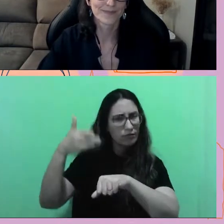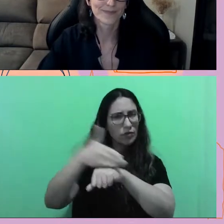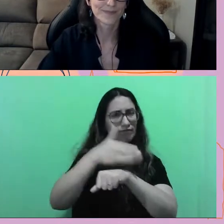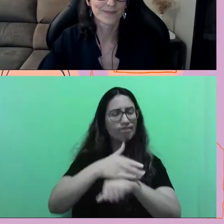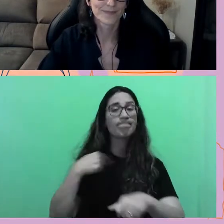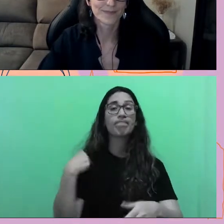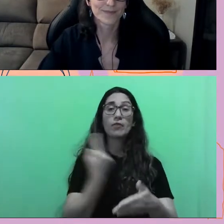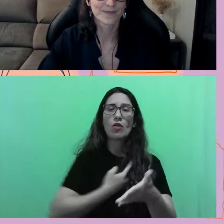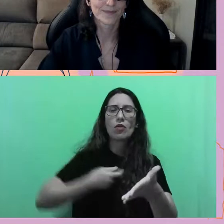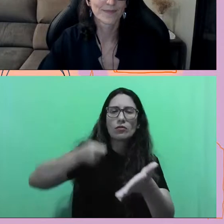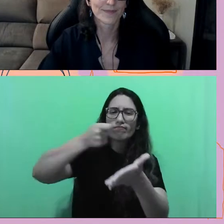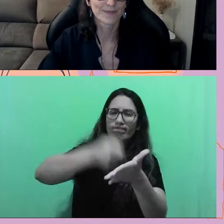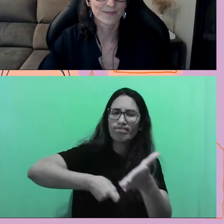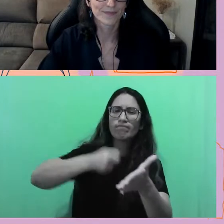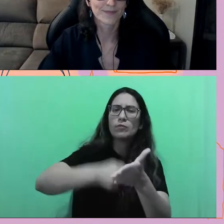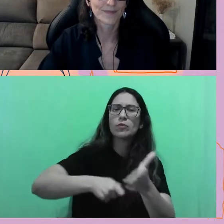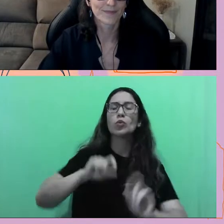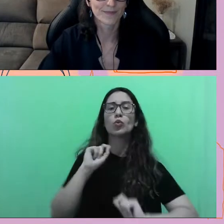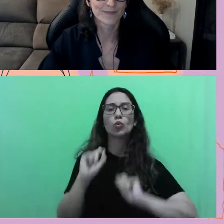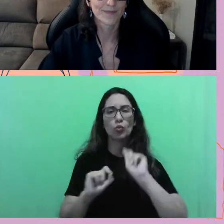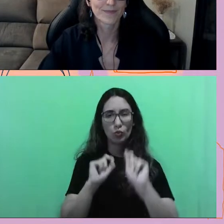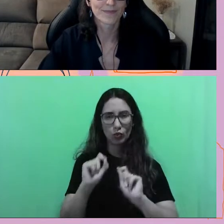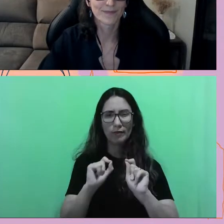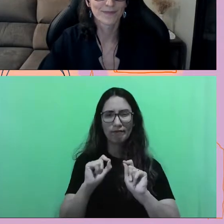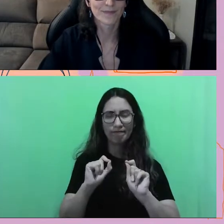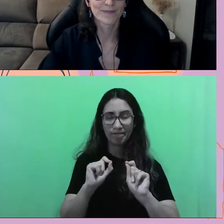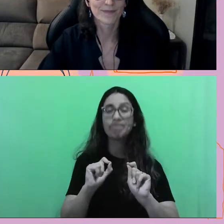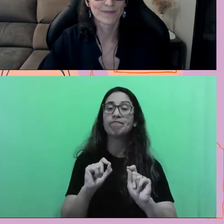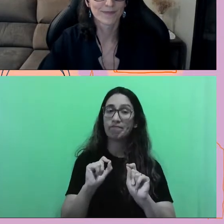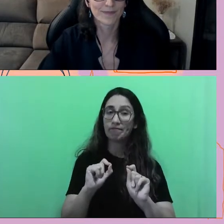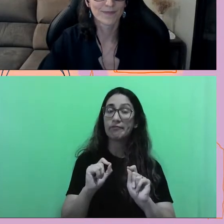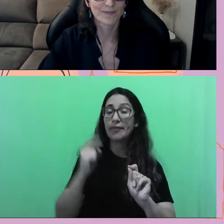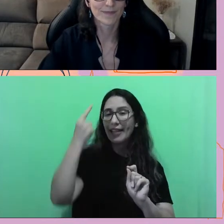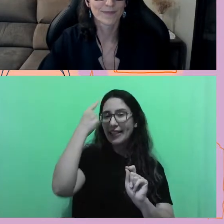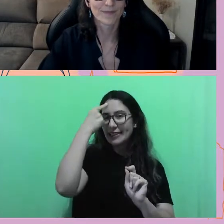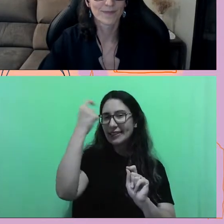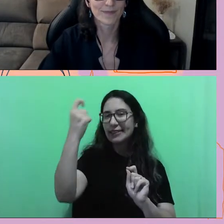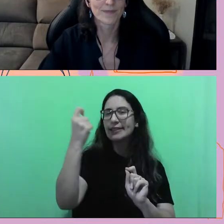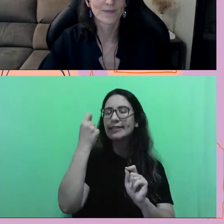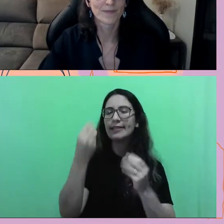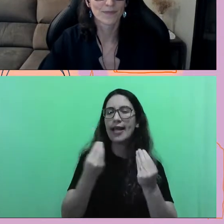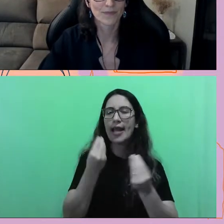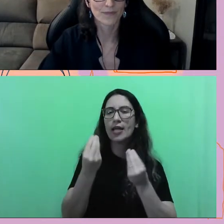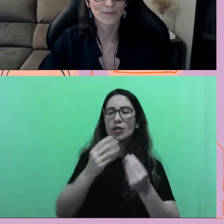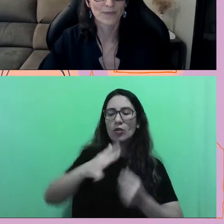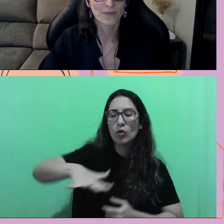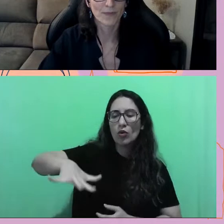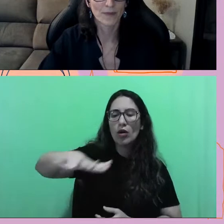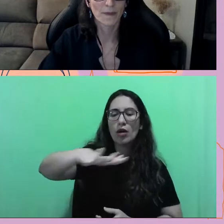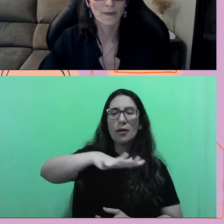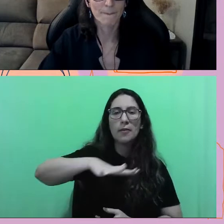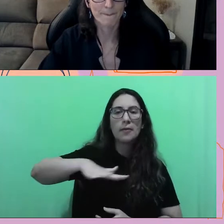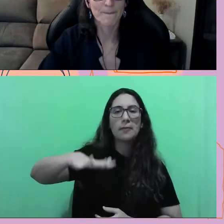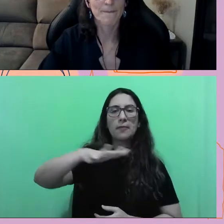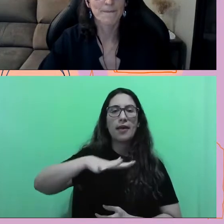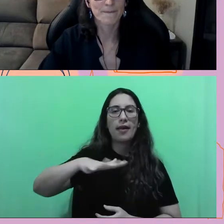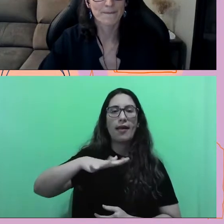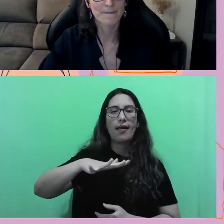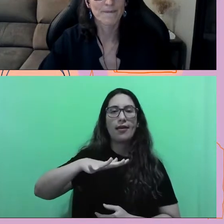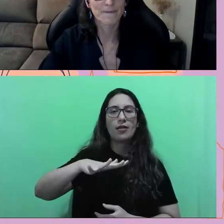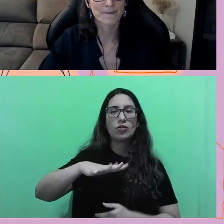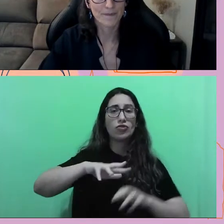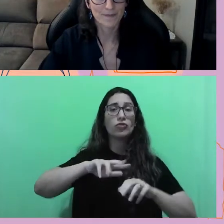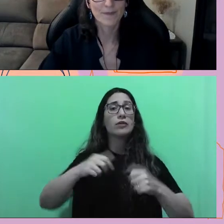exatamente essa ideia de que o ambiente não pode ser